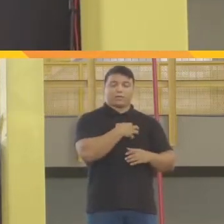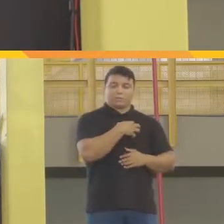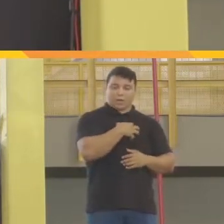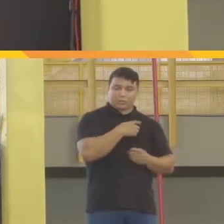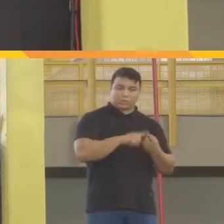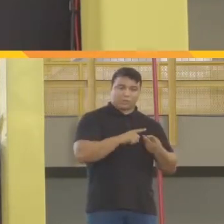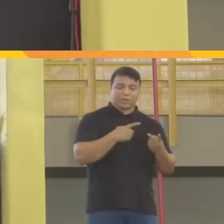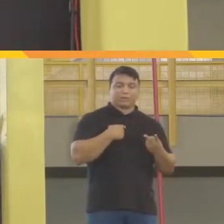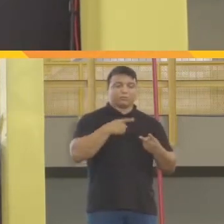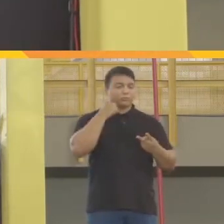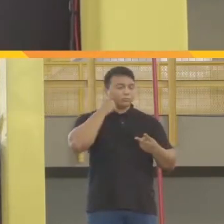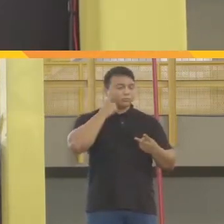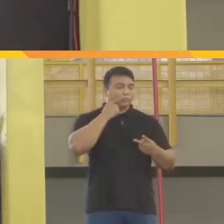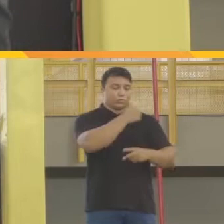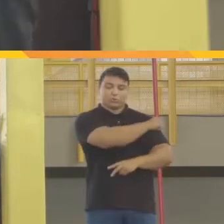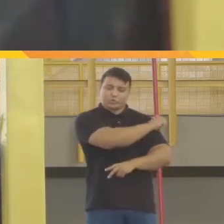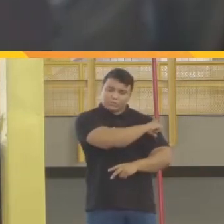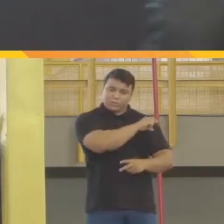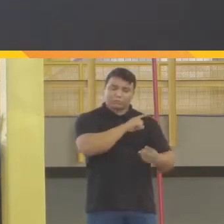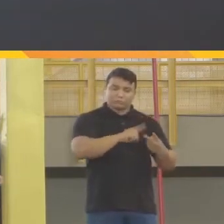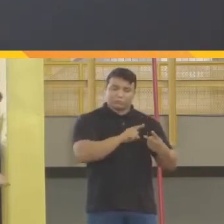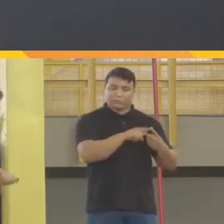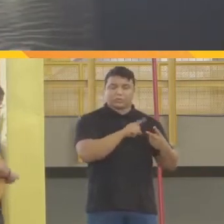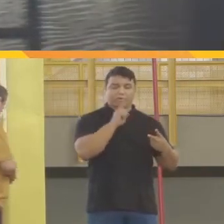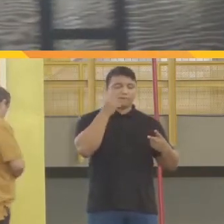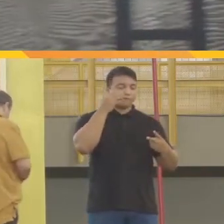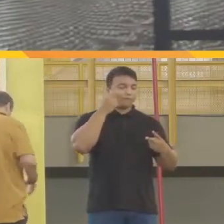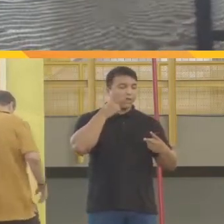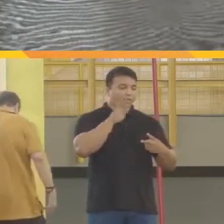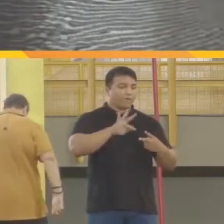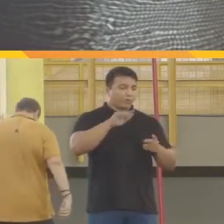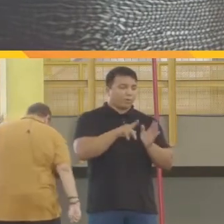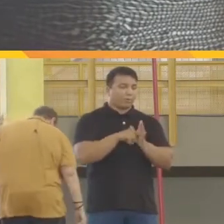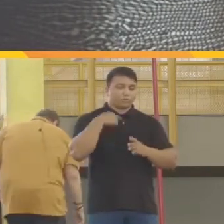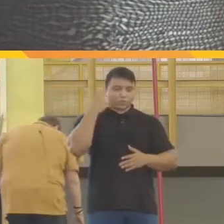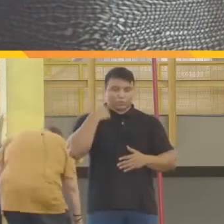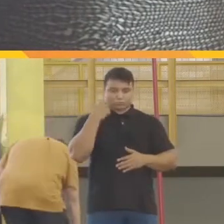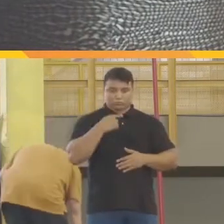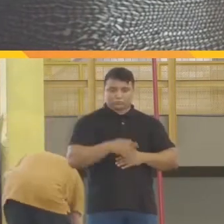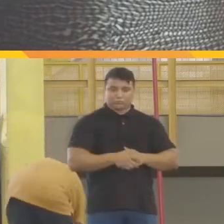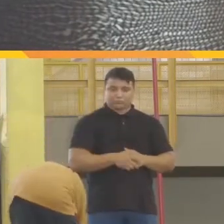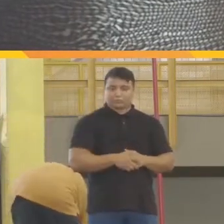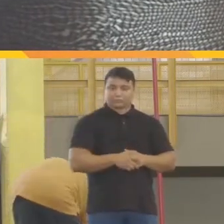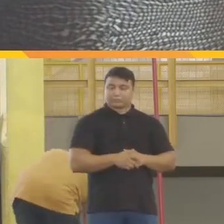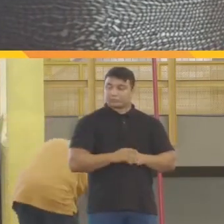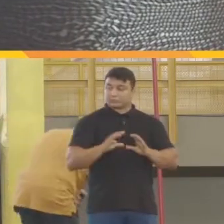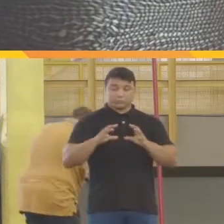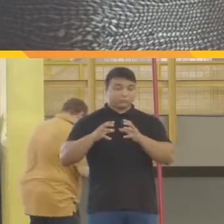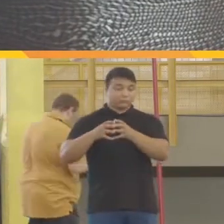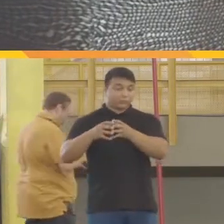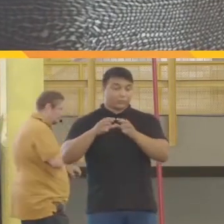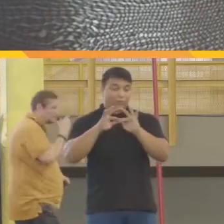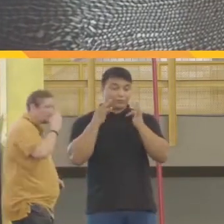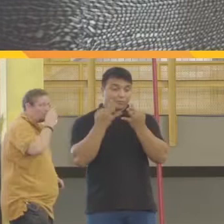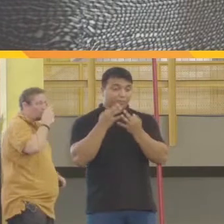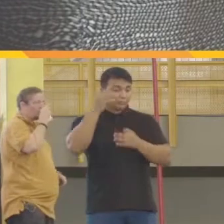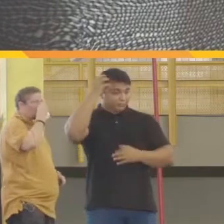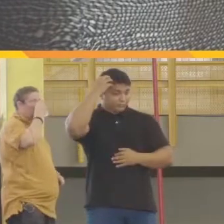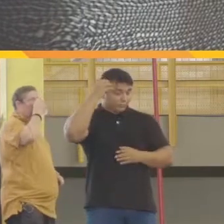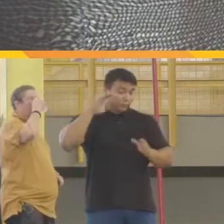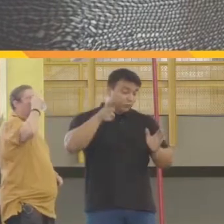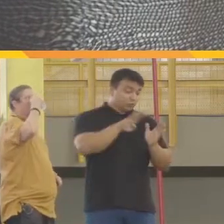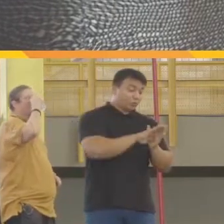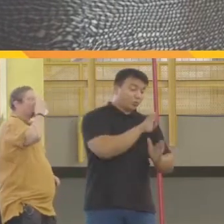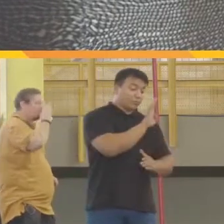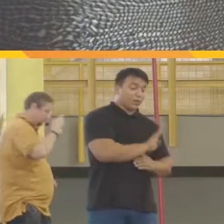depois a faculdade de Direito. E aí uma outra observação importante. Com a vinda da família real, subtendia-se que era